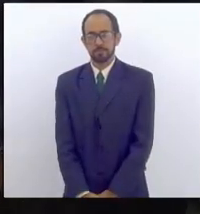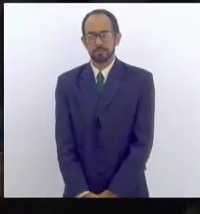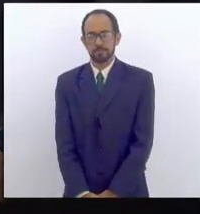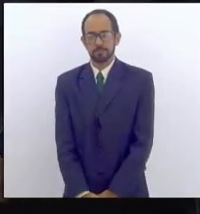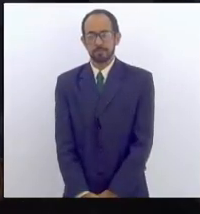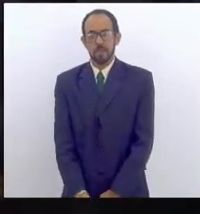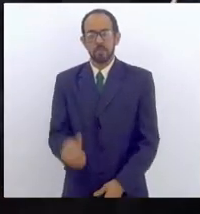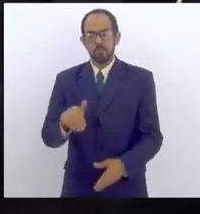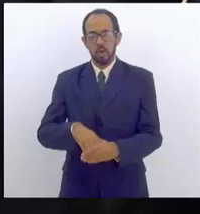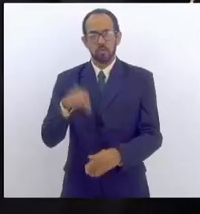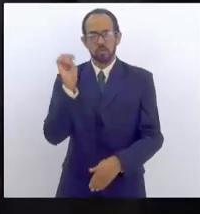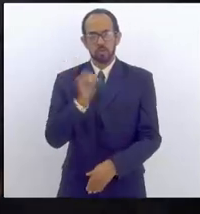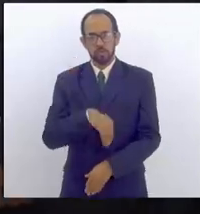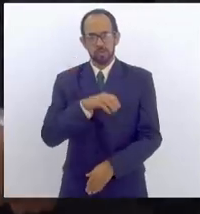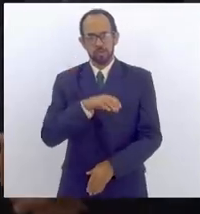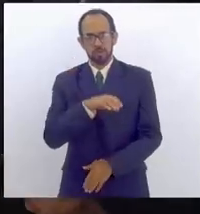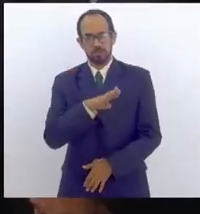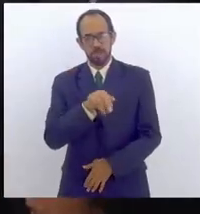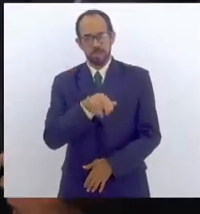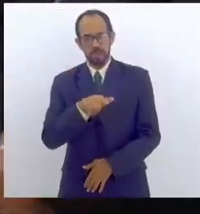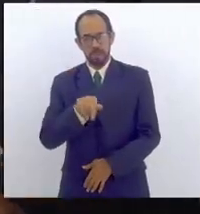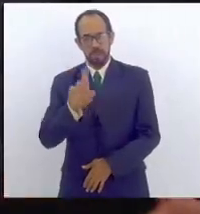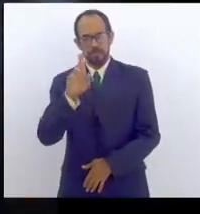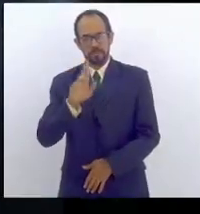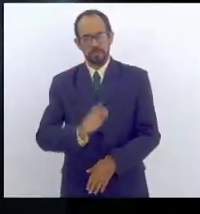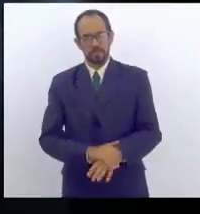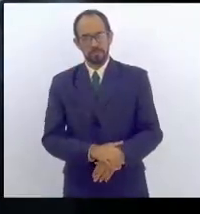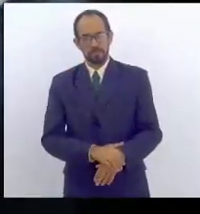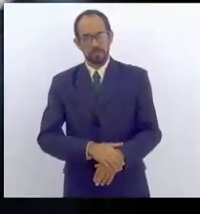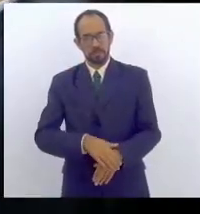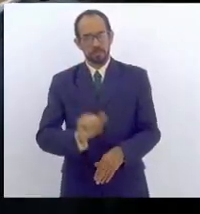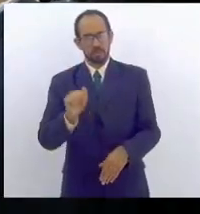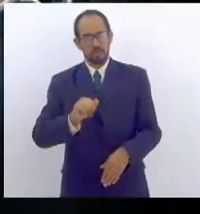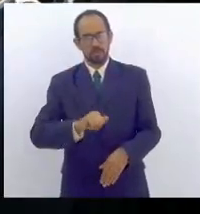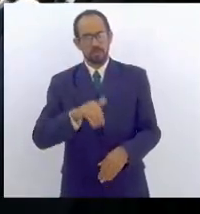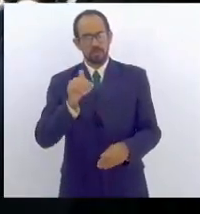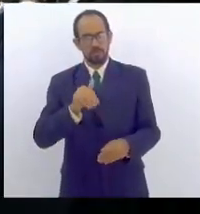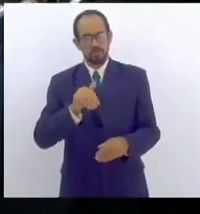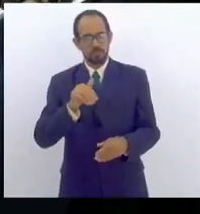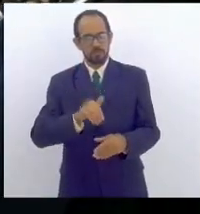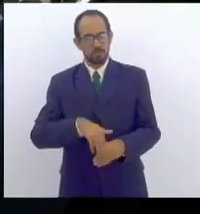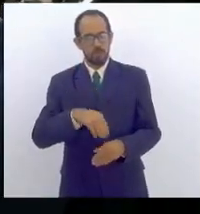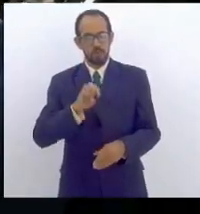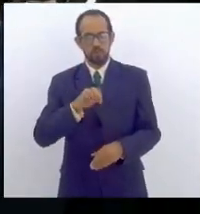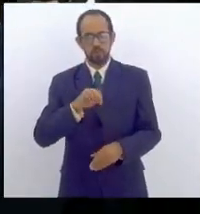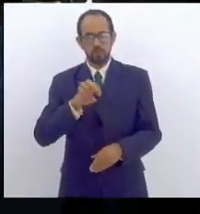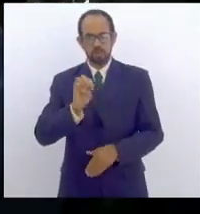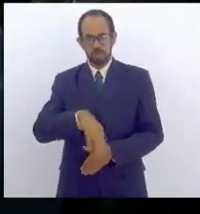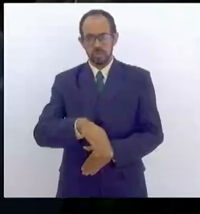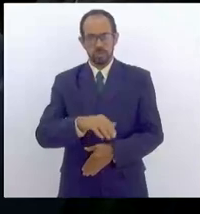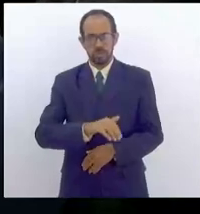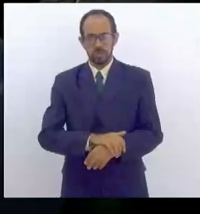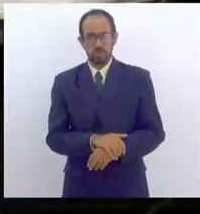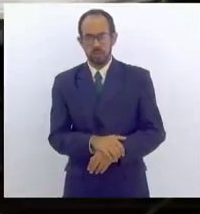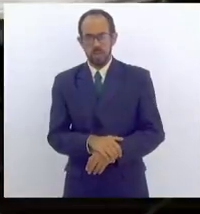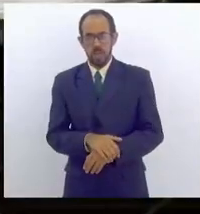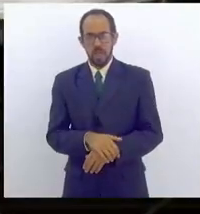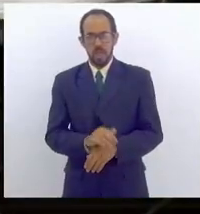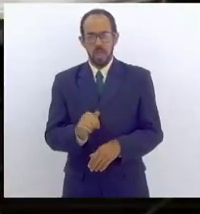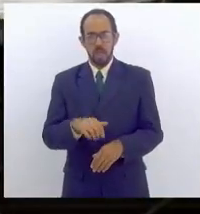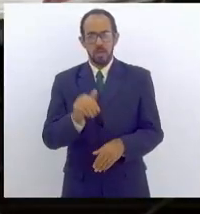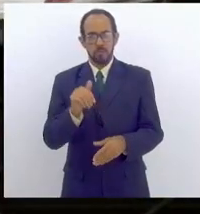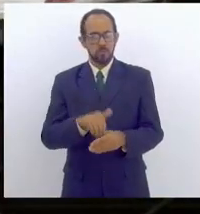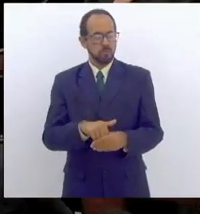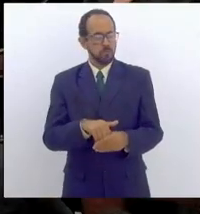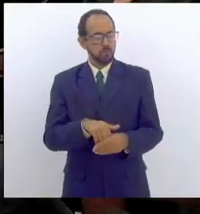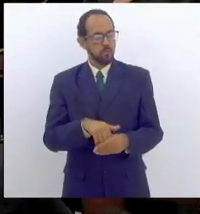Voto sim. Bacelar. Deputado Márcio Canella vota sim. Deputado Márcio